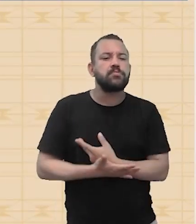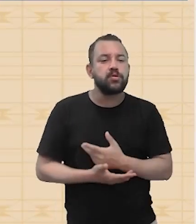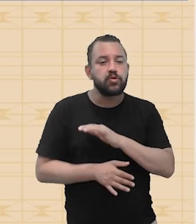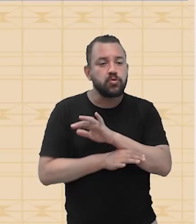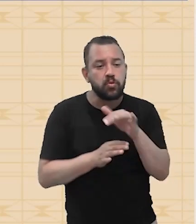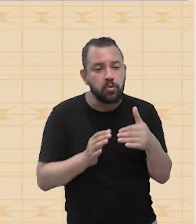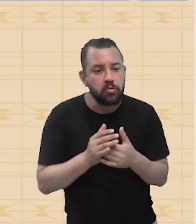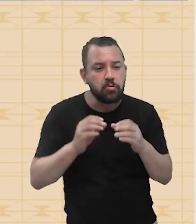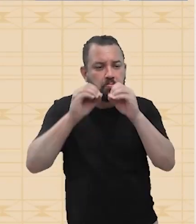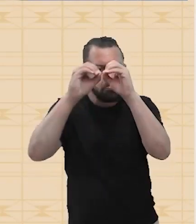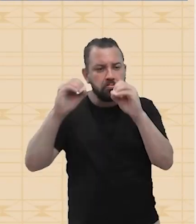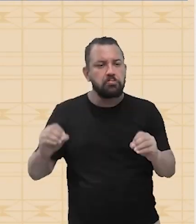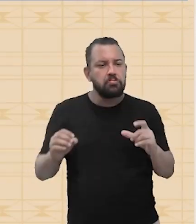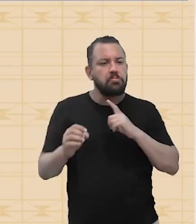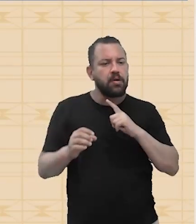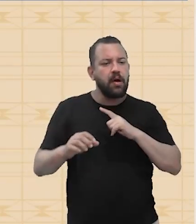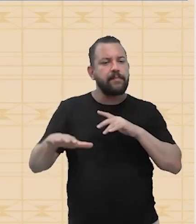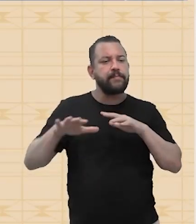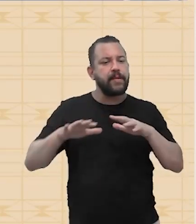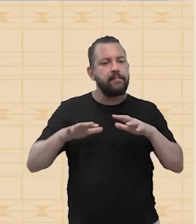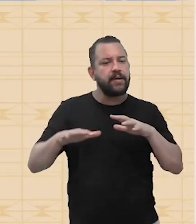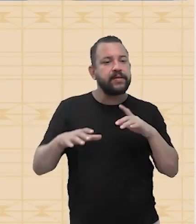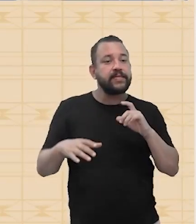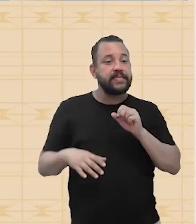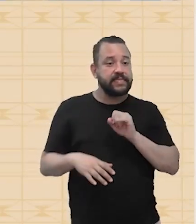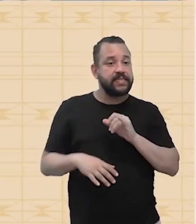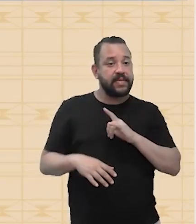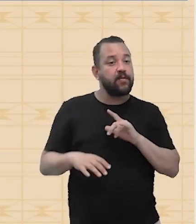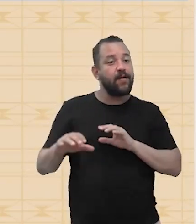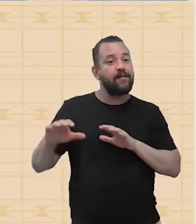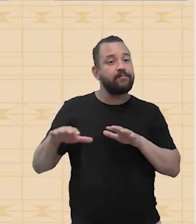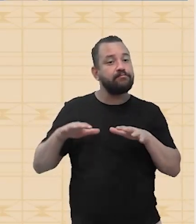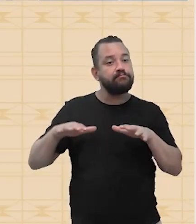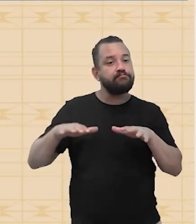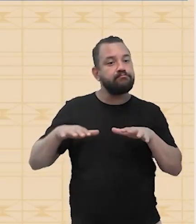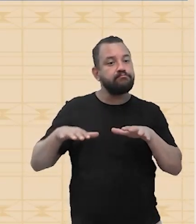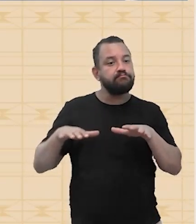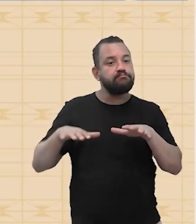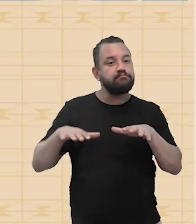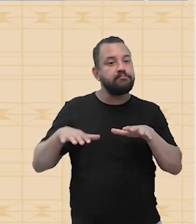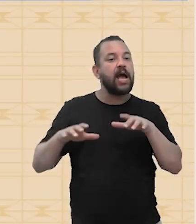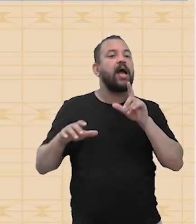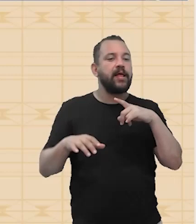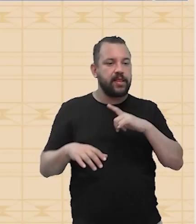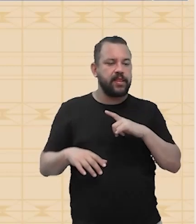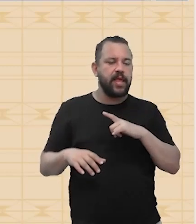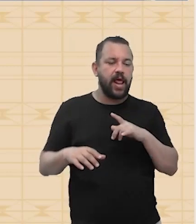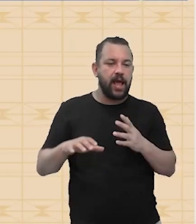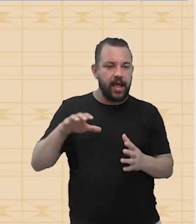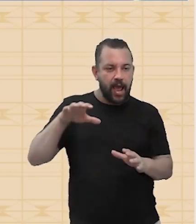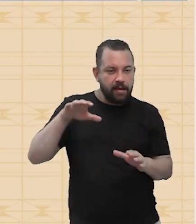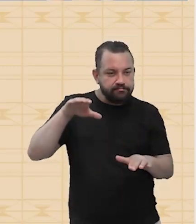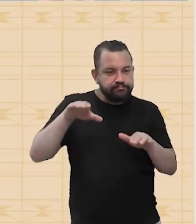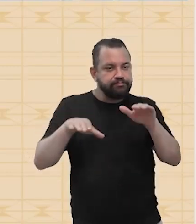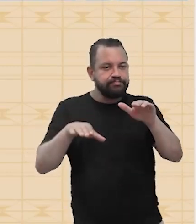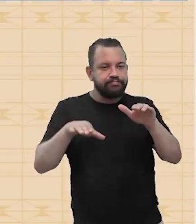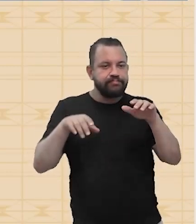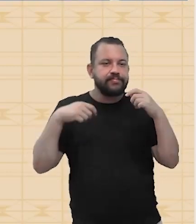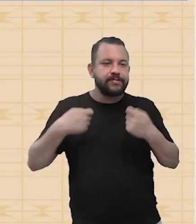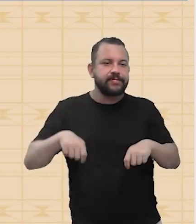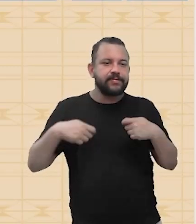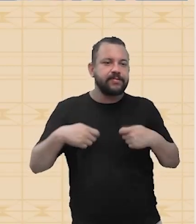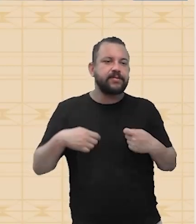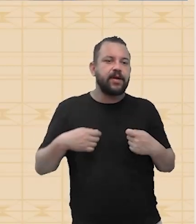natureza, já vibram. E se existe uma vibração, a natureza ela busca um equilíbrio. E o que vai acontecer é que o corpo